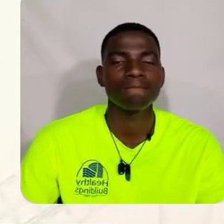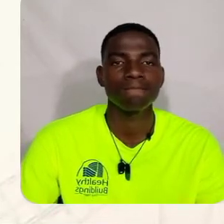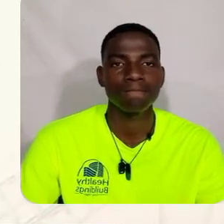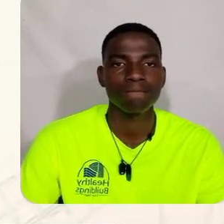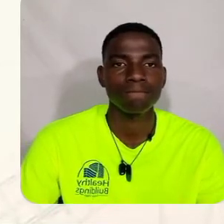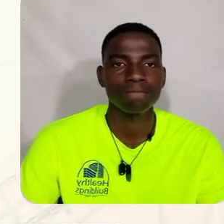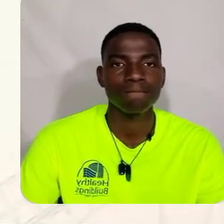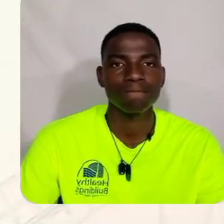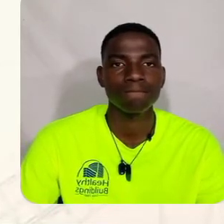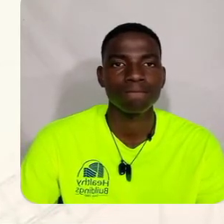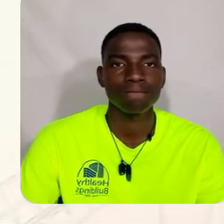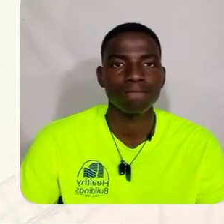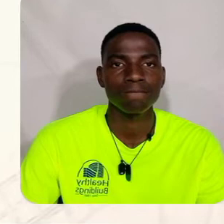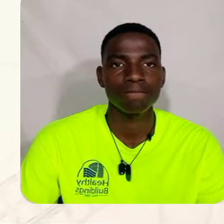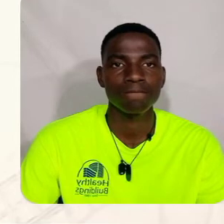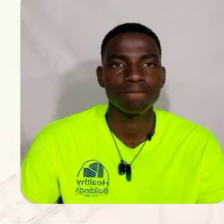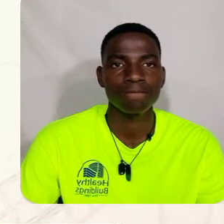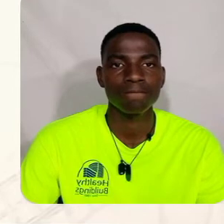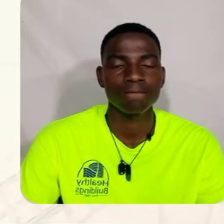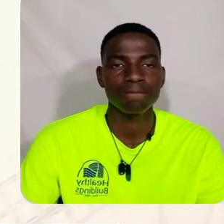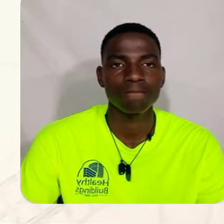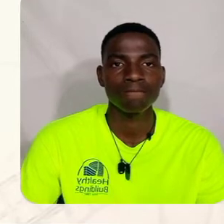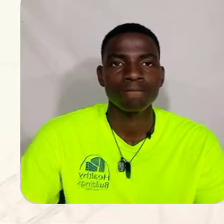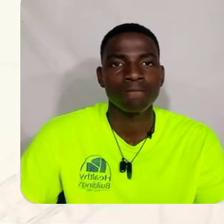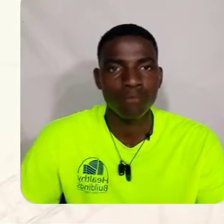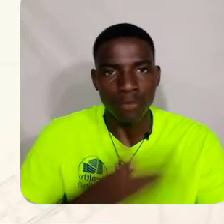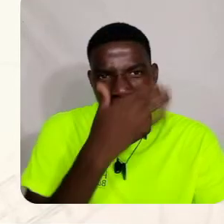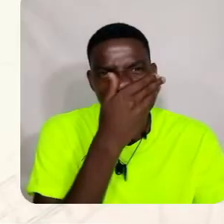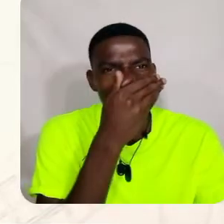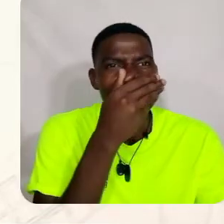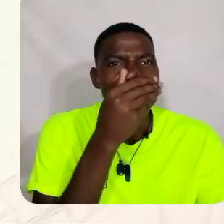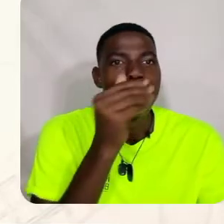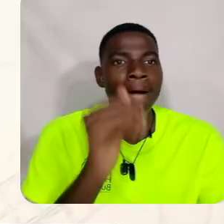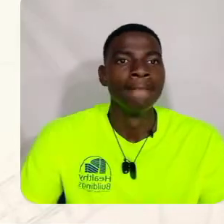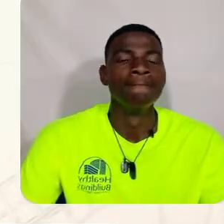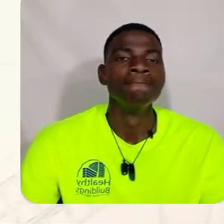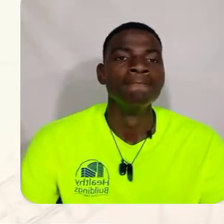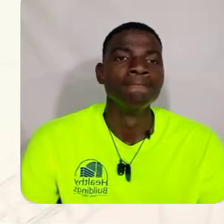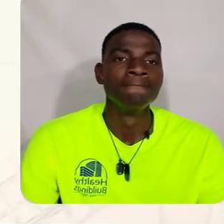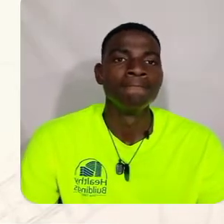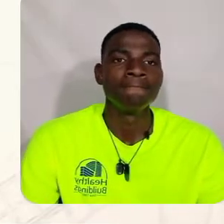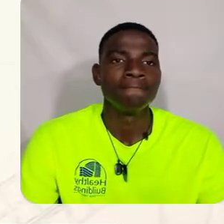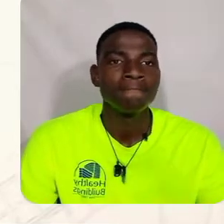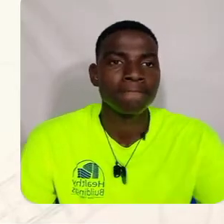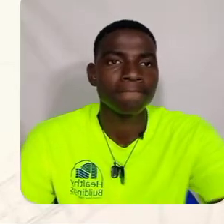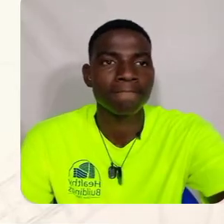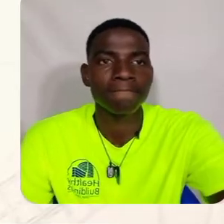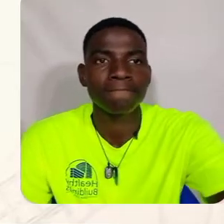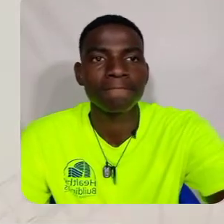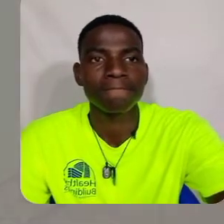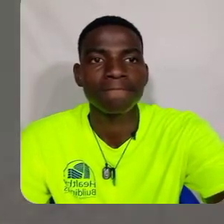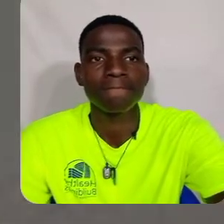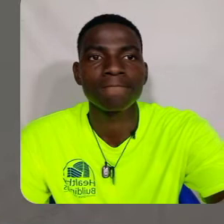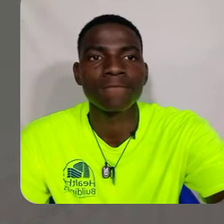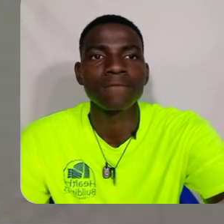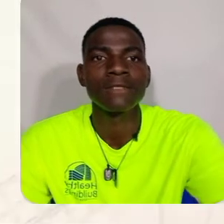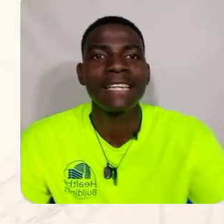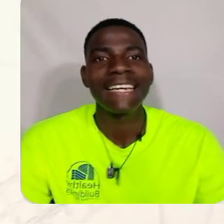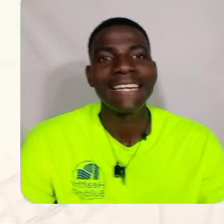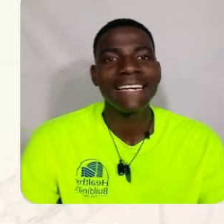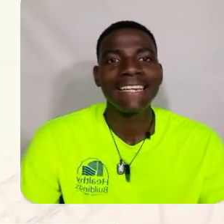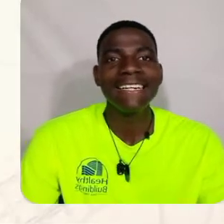define quanto que nós temos que pagar de imposto para o governo e quanto que esse governo vai poder gastar. O executivo, então, executa as leis.